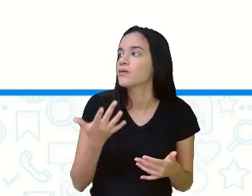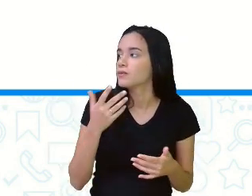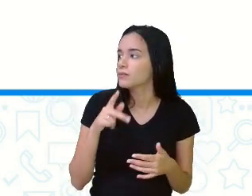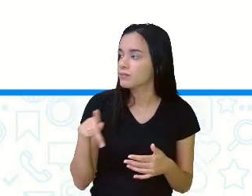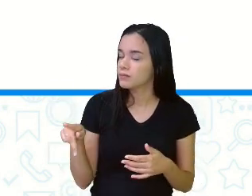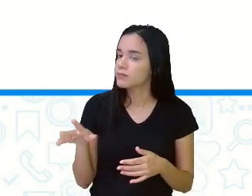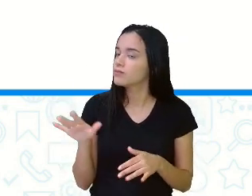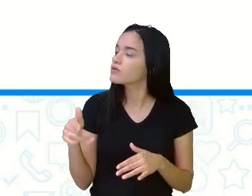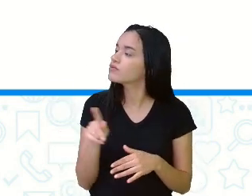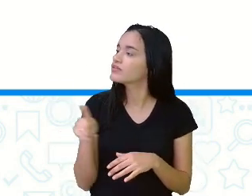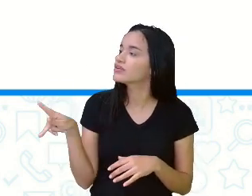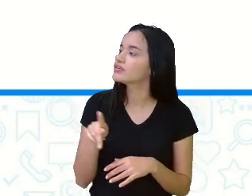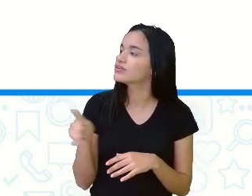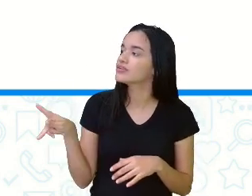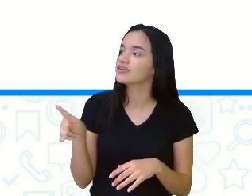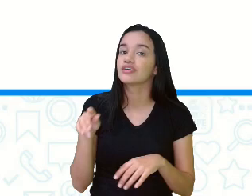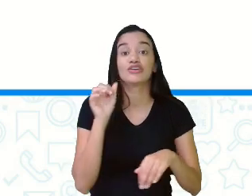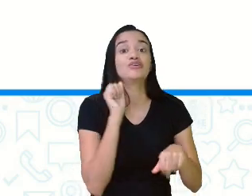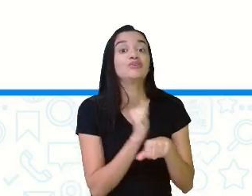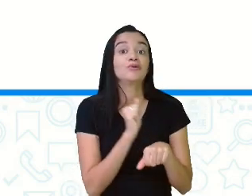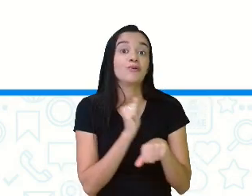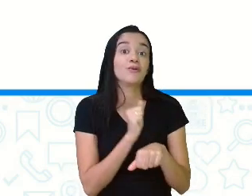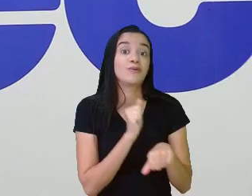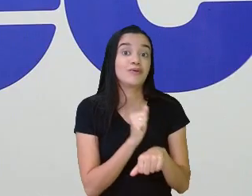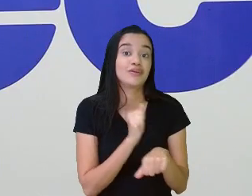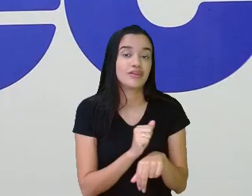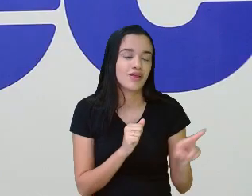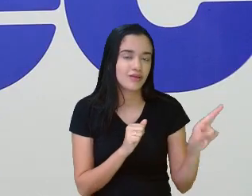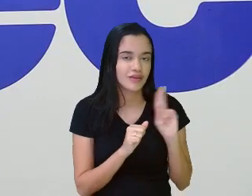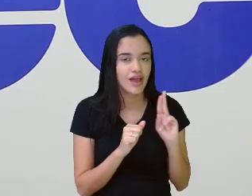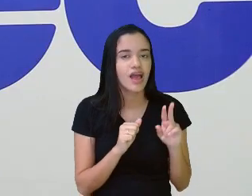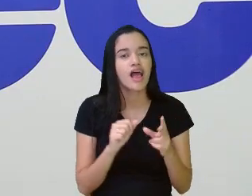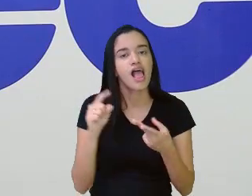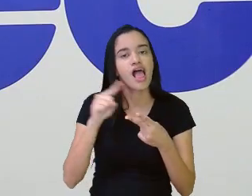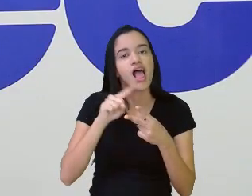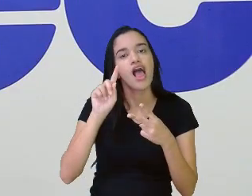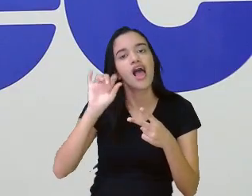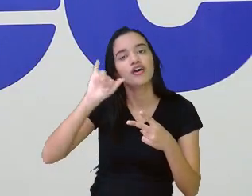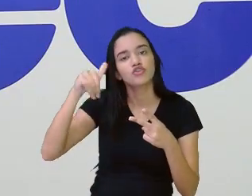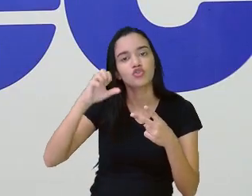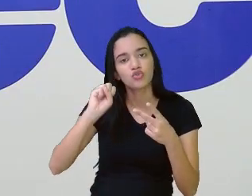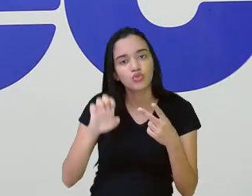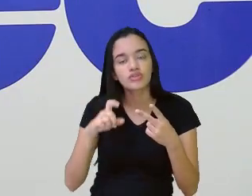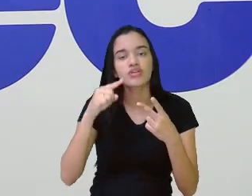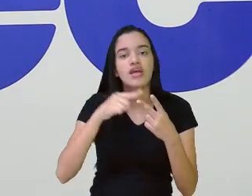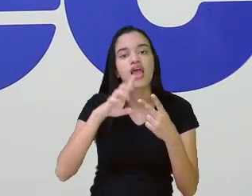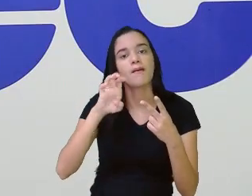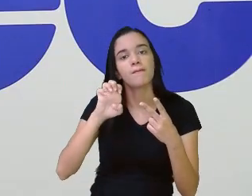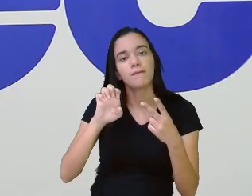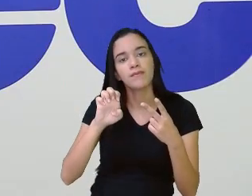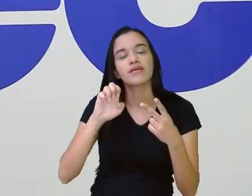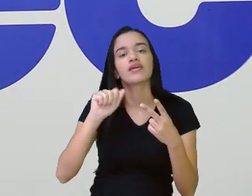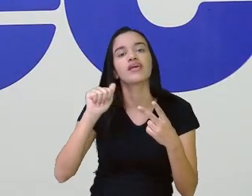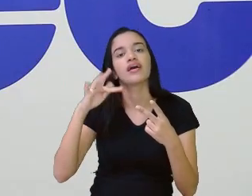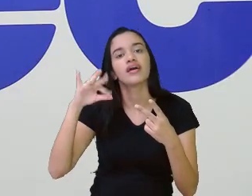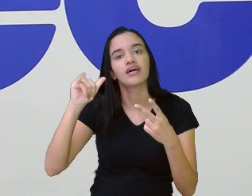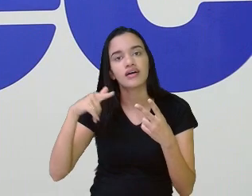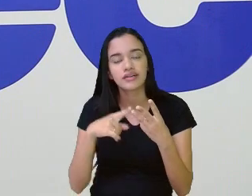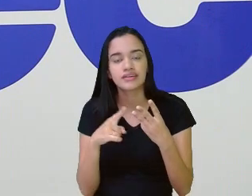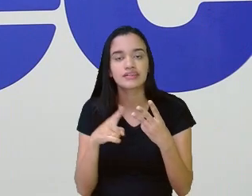Abigail? Estou aguardando aqui a resposta. Tá o Heitor, o Vitor, José, Adriele, Eita! Beatriz,